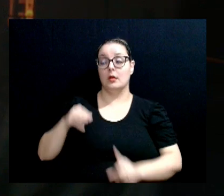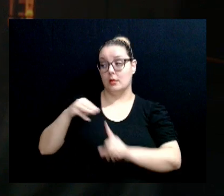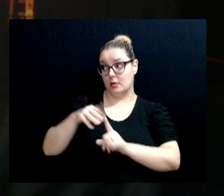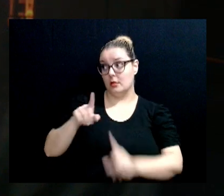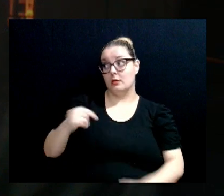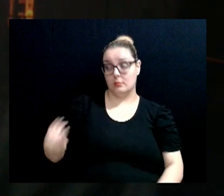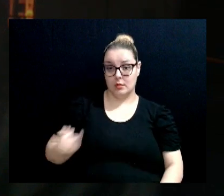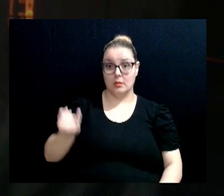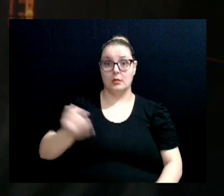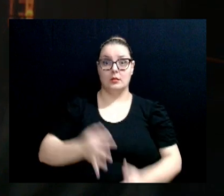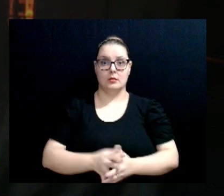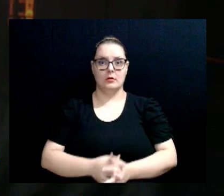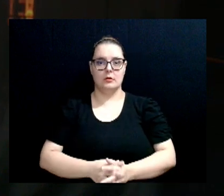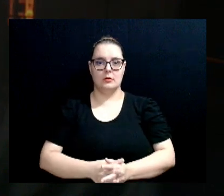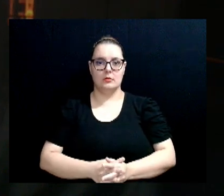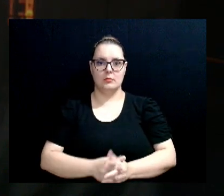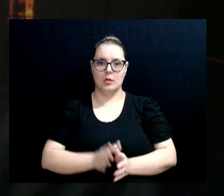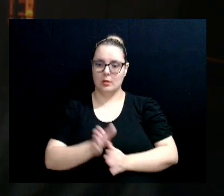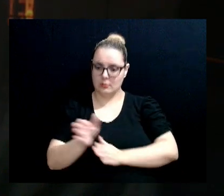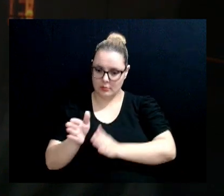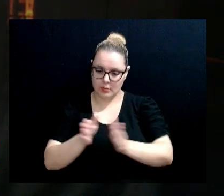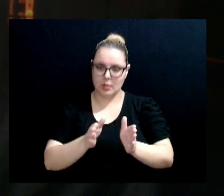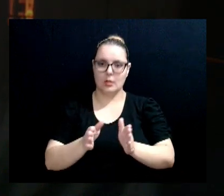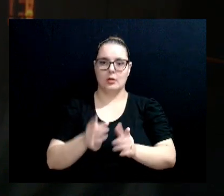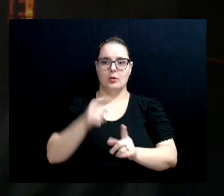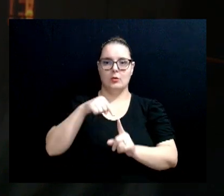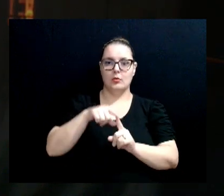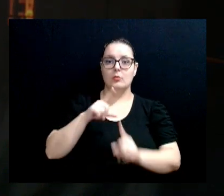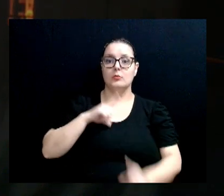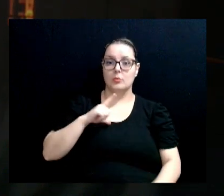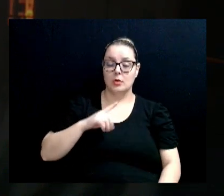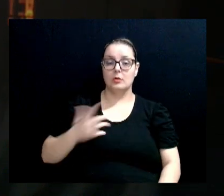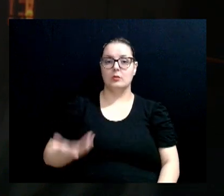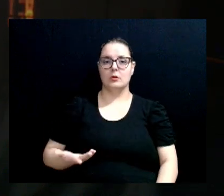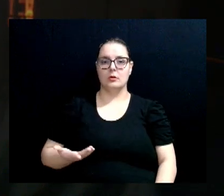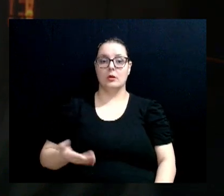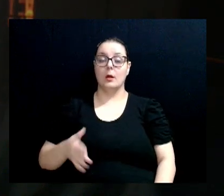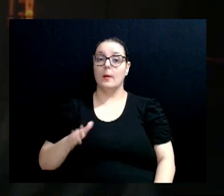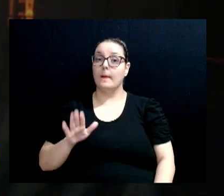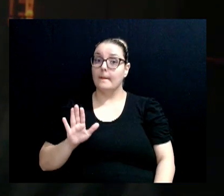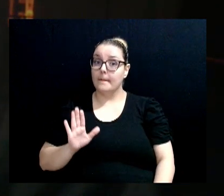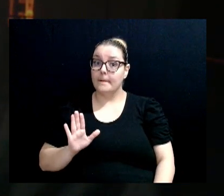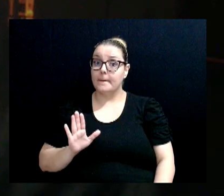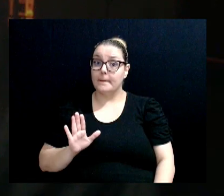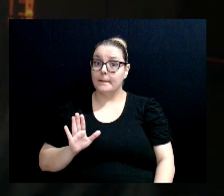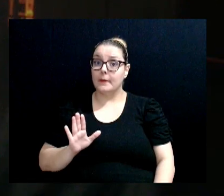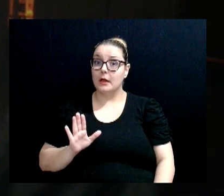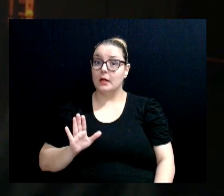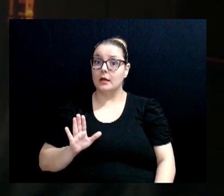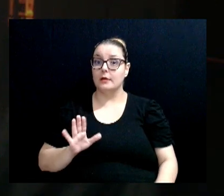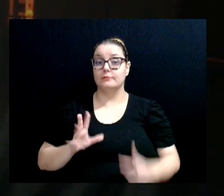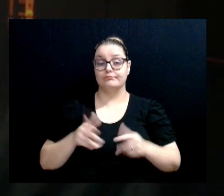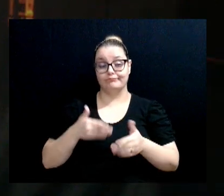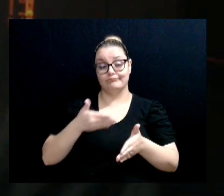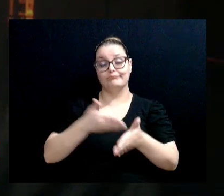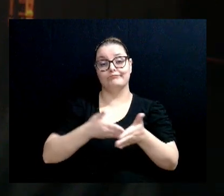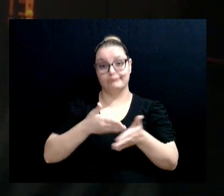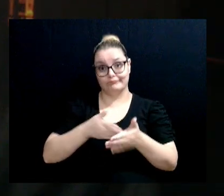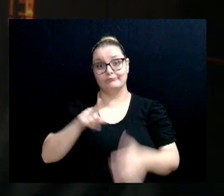Traçar um planejamento, ter objetivos, mas tudo tem um limite,